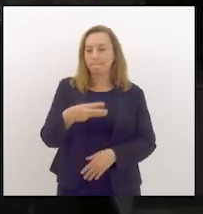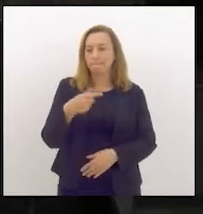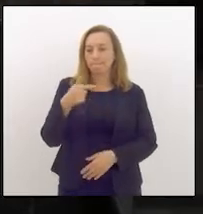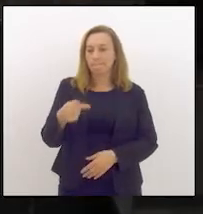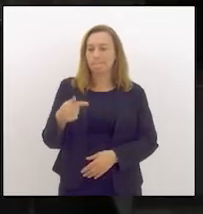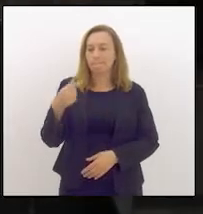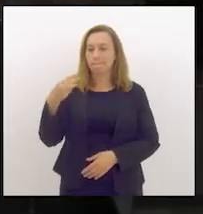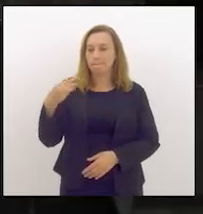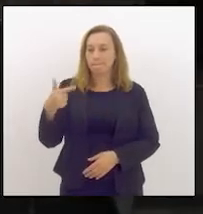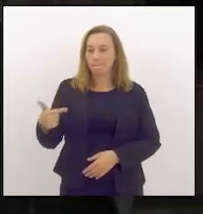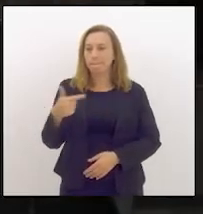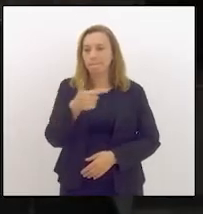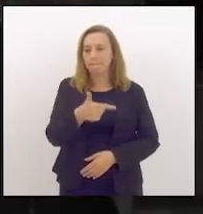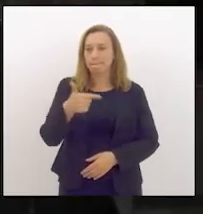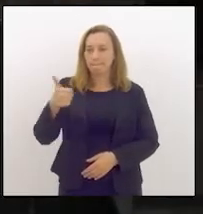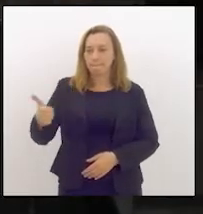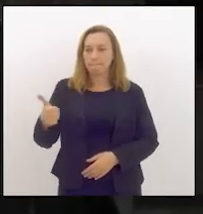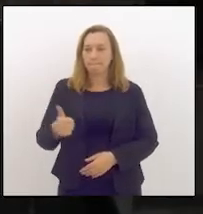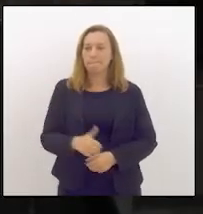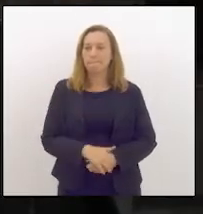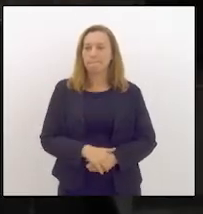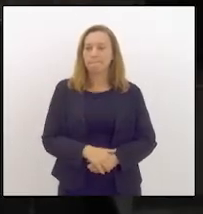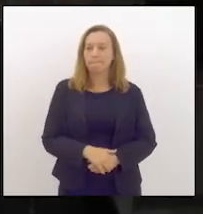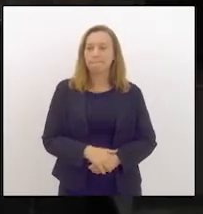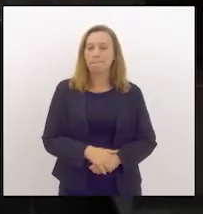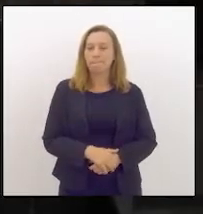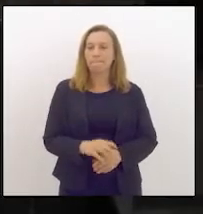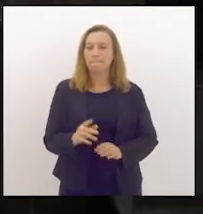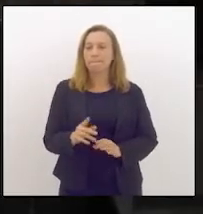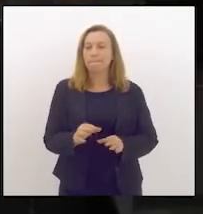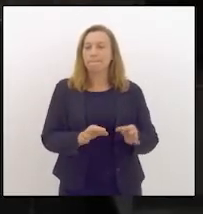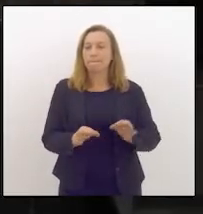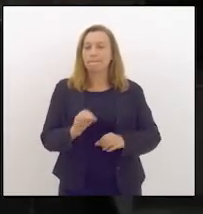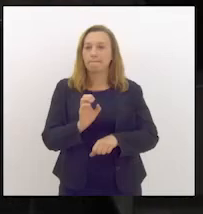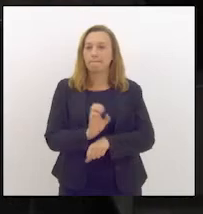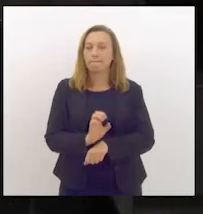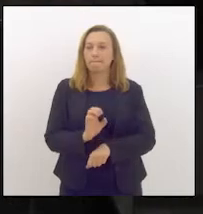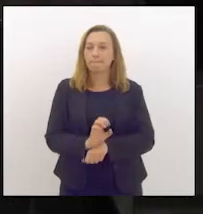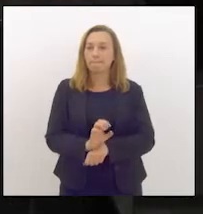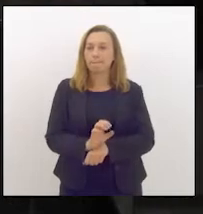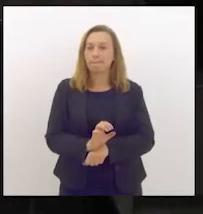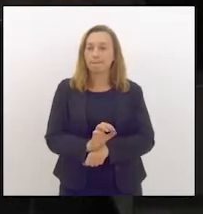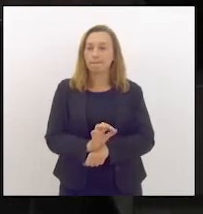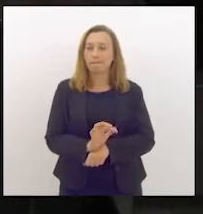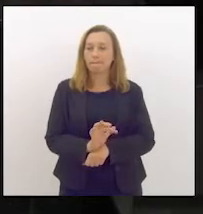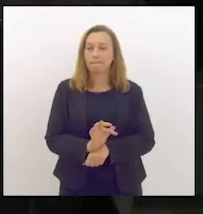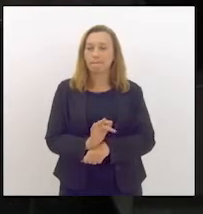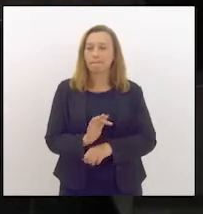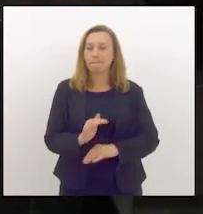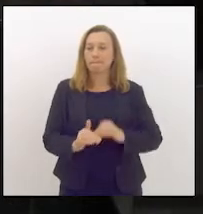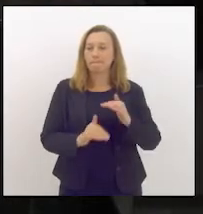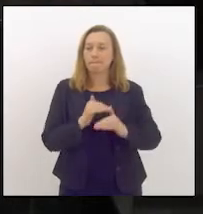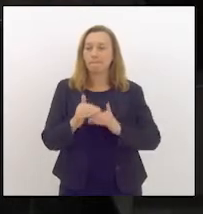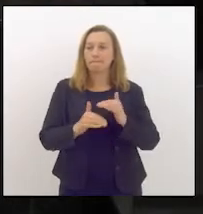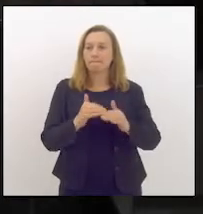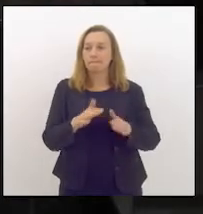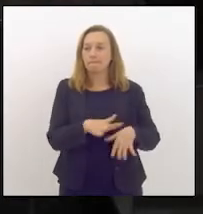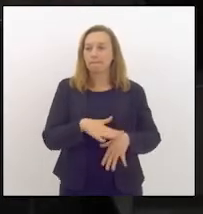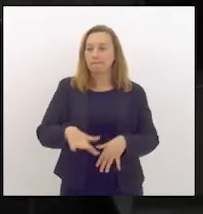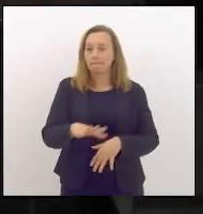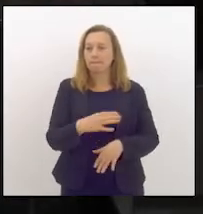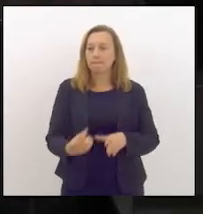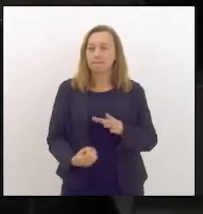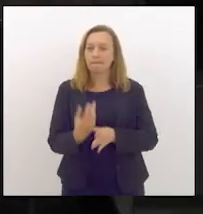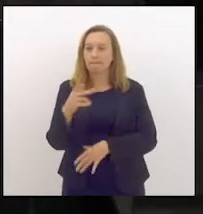372 e 21 que institui o programa Estadual de fomento e desenvolvimento das áreas produtoras